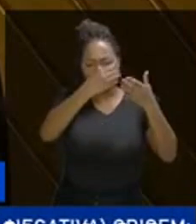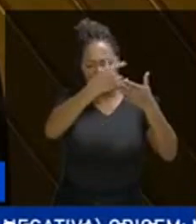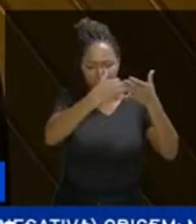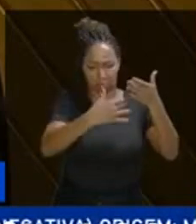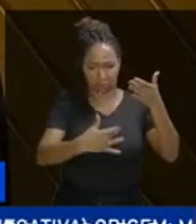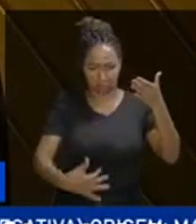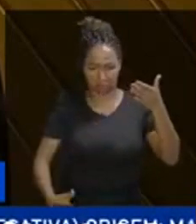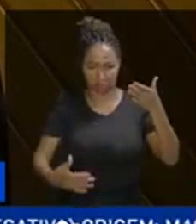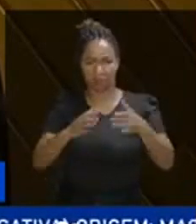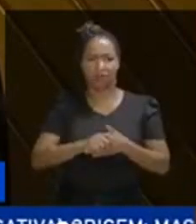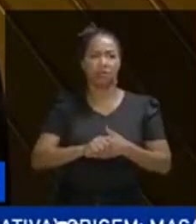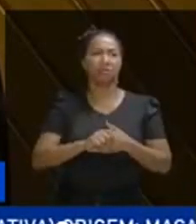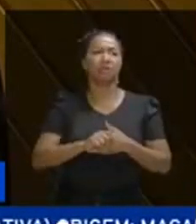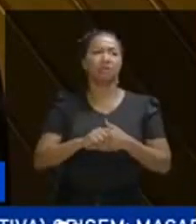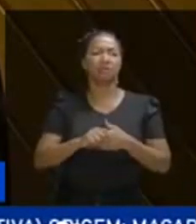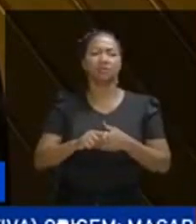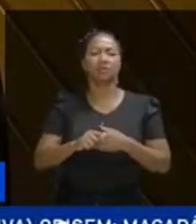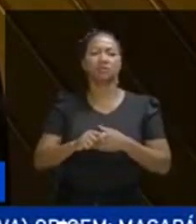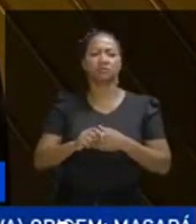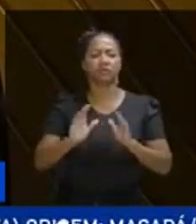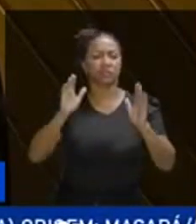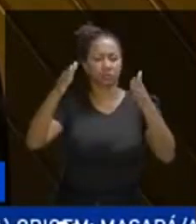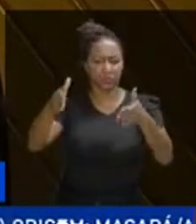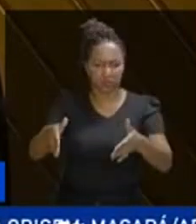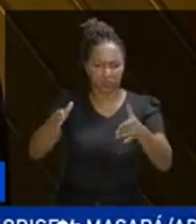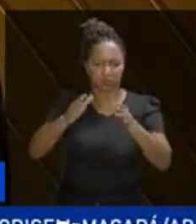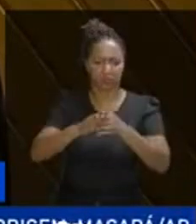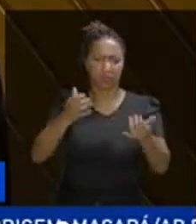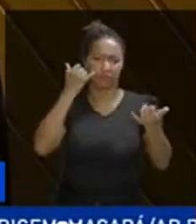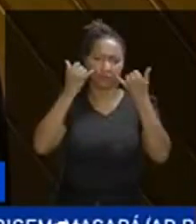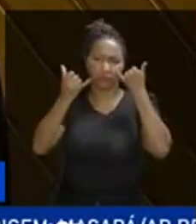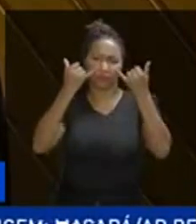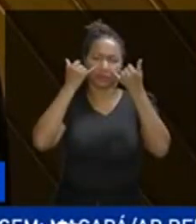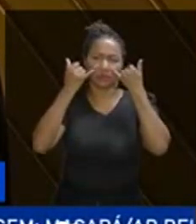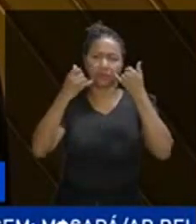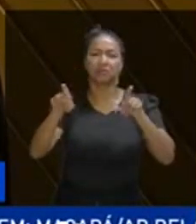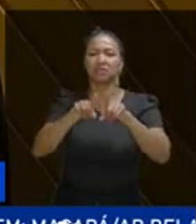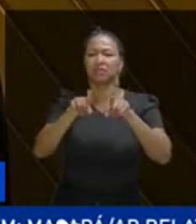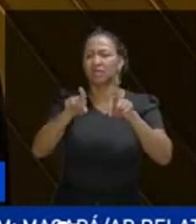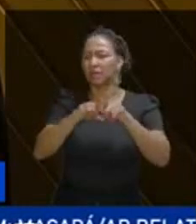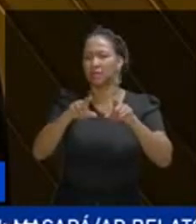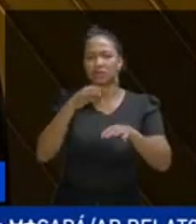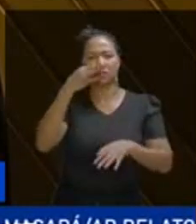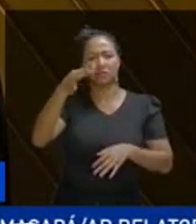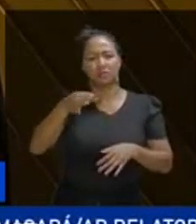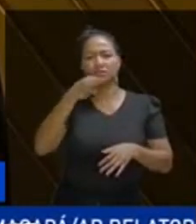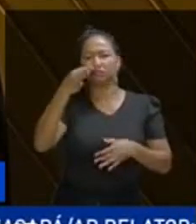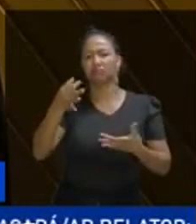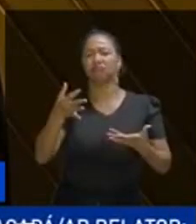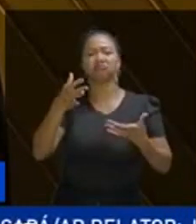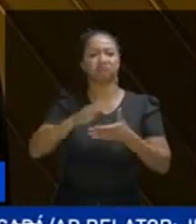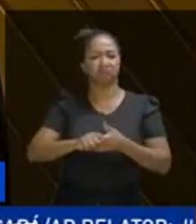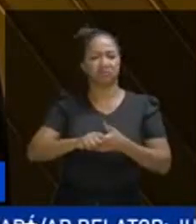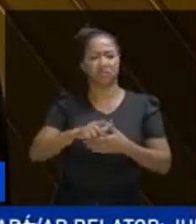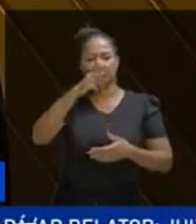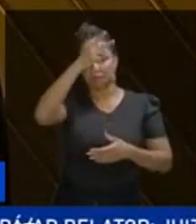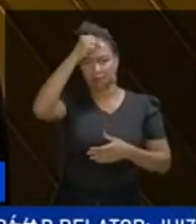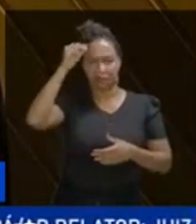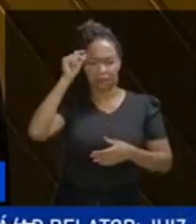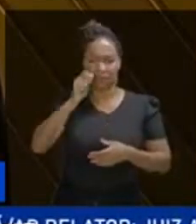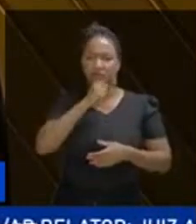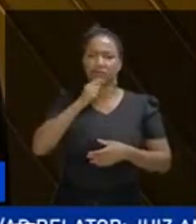em matéria veiculada em portal especializado em notícias, configurando mera crítica à gestão do atual prefeito de